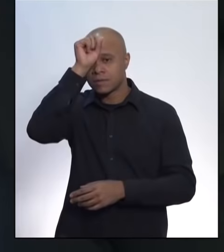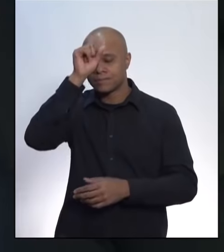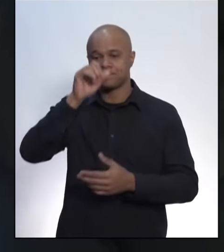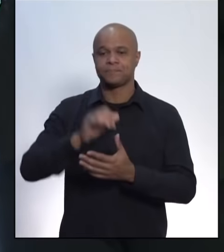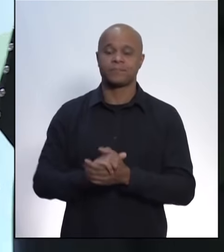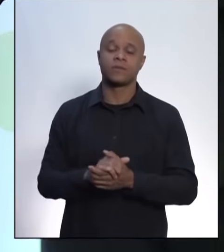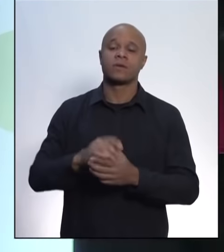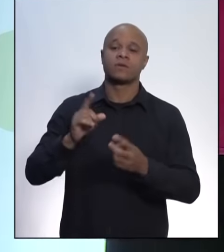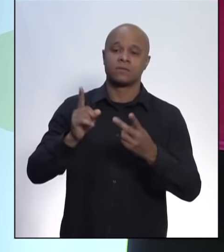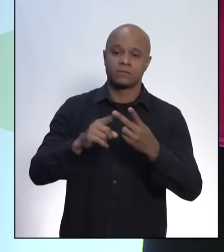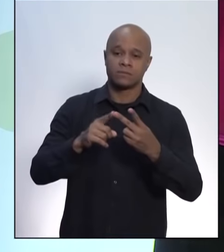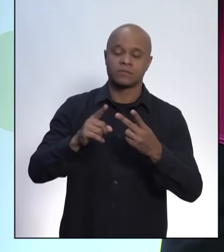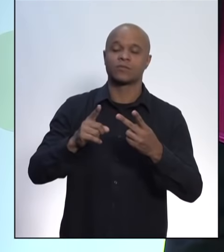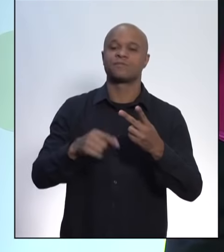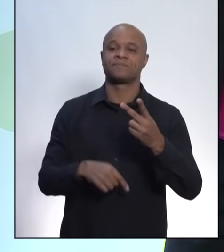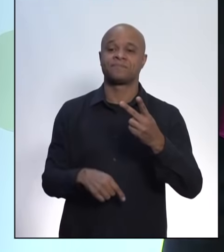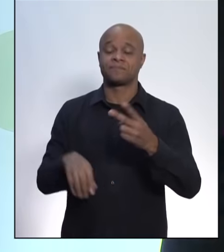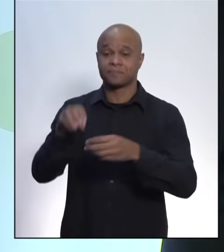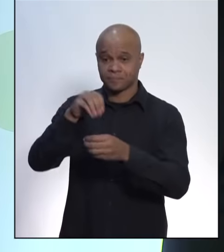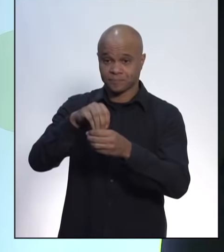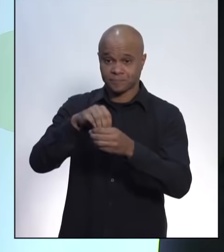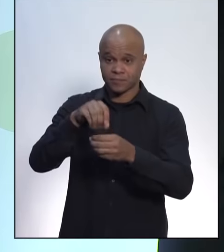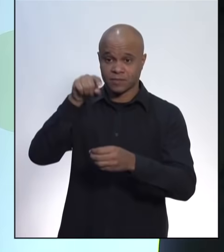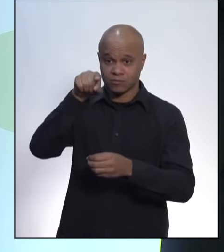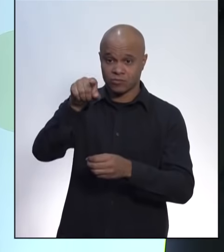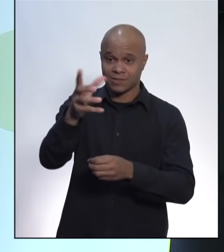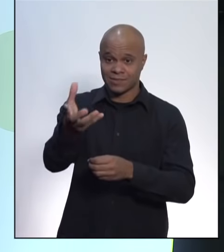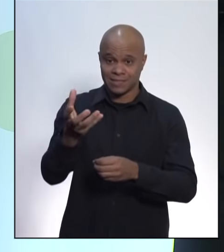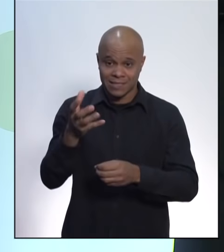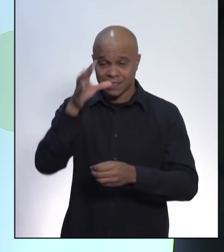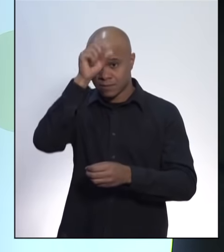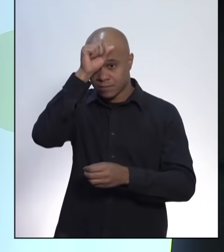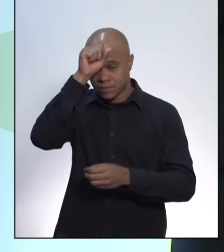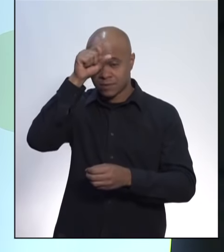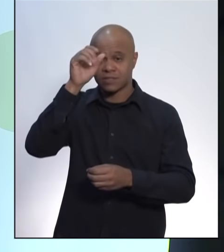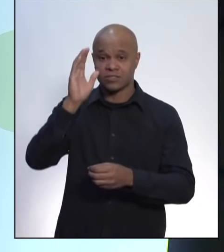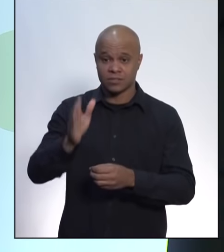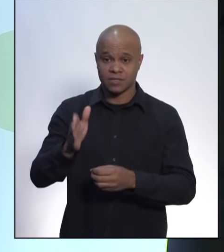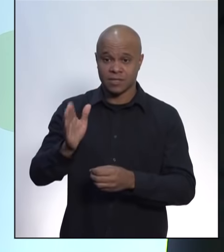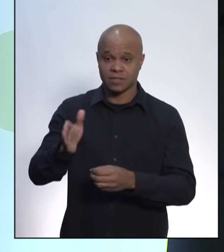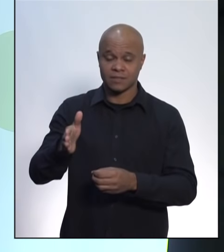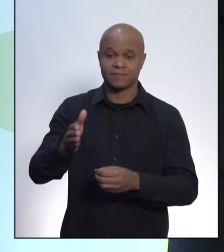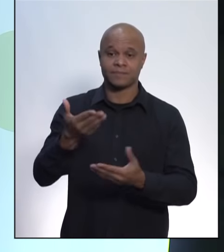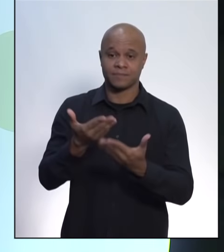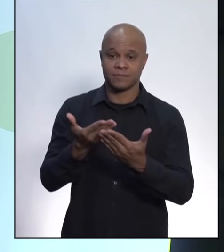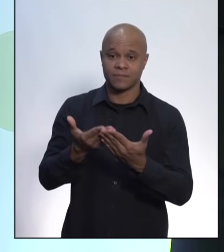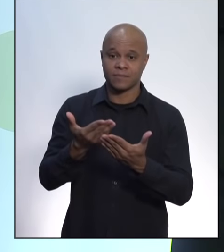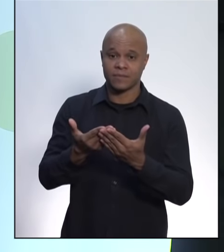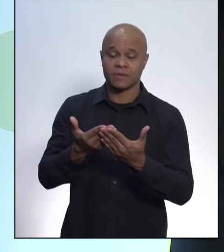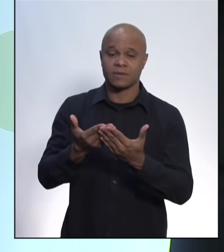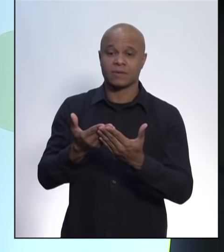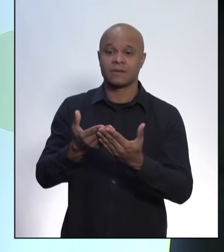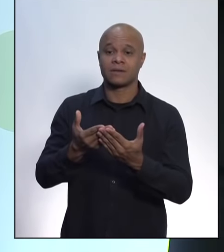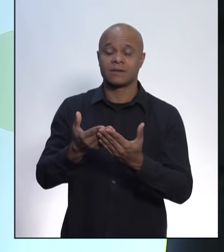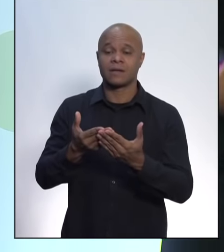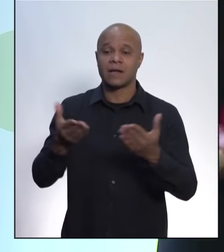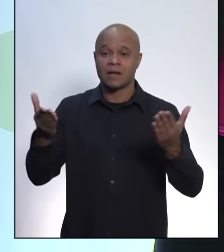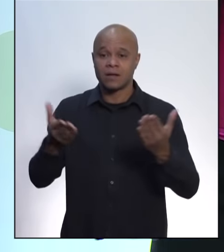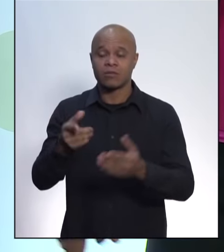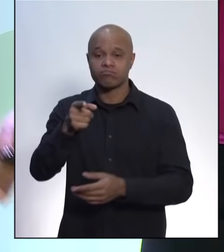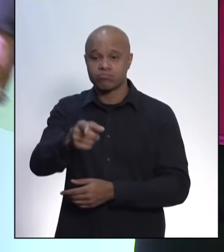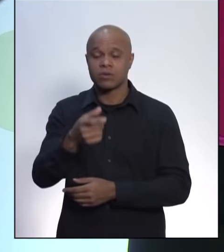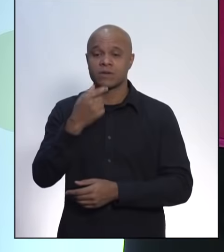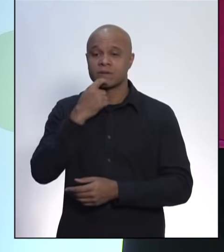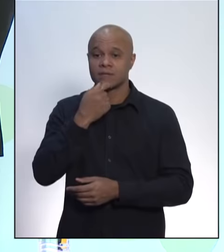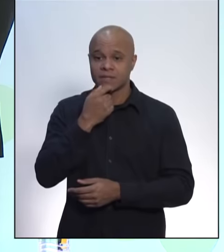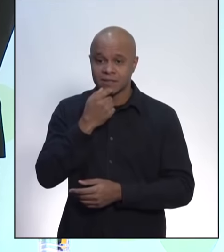na segunda coluna vocês vão colocar o que vocês querem aprender nessa nossa aula sobre ciências em